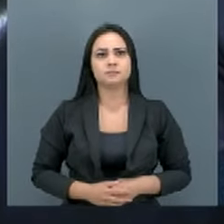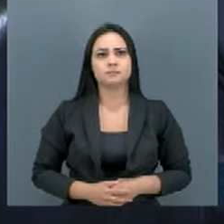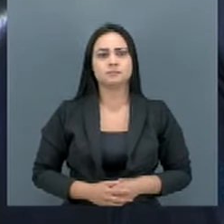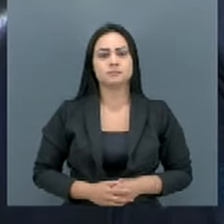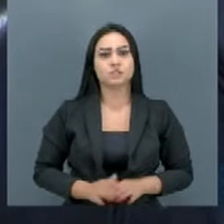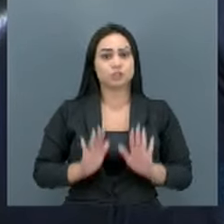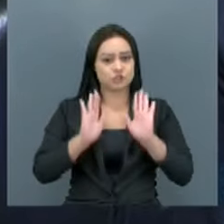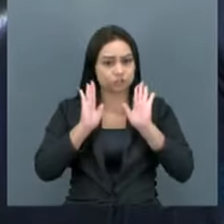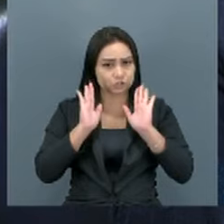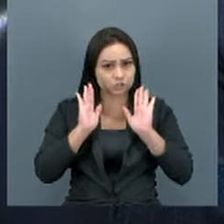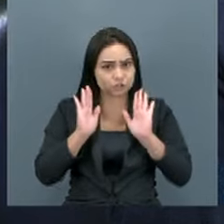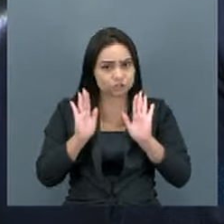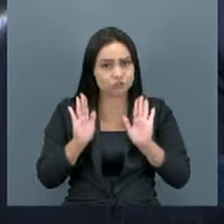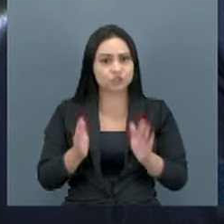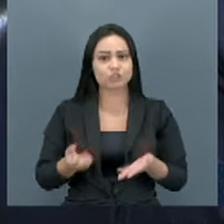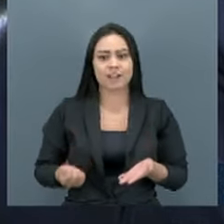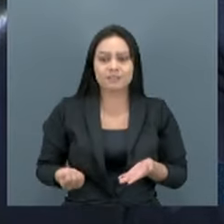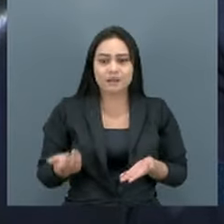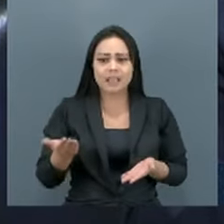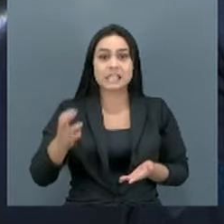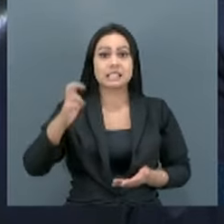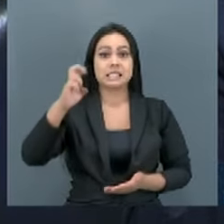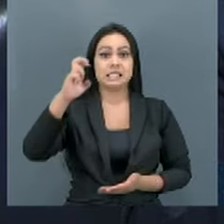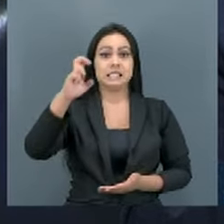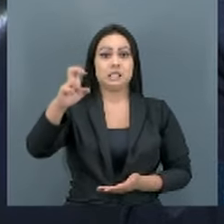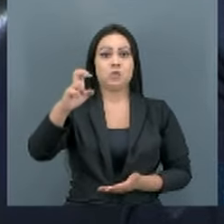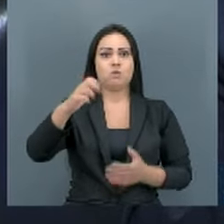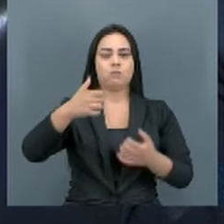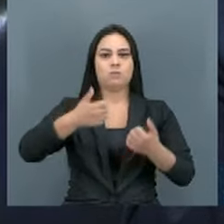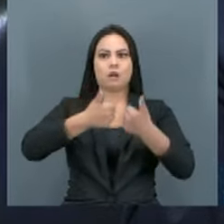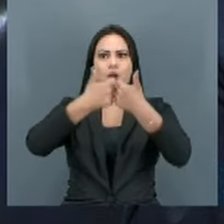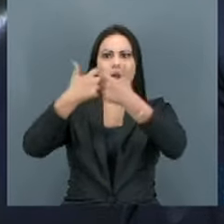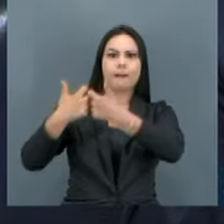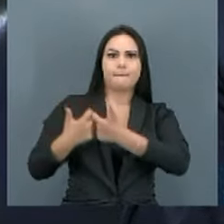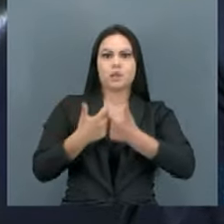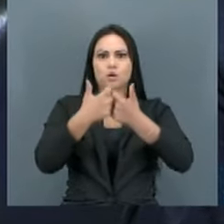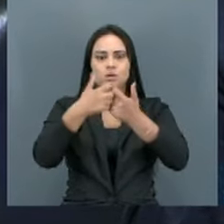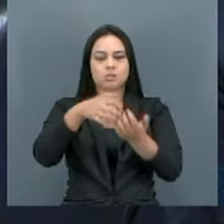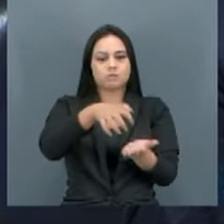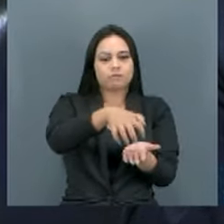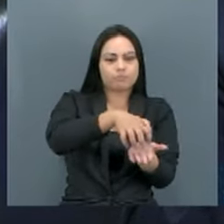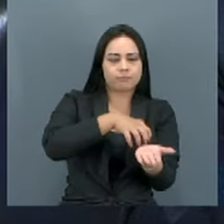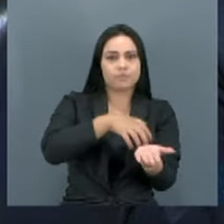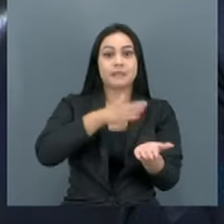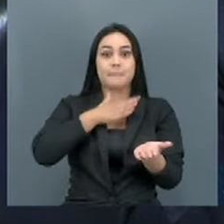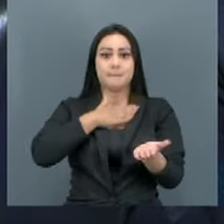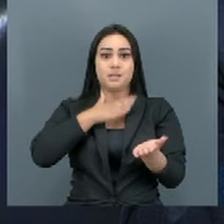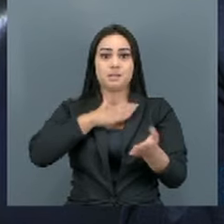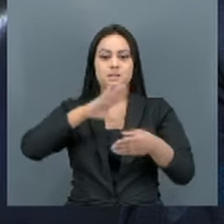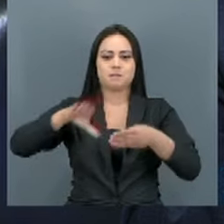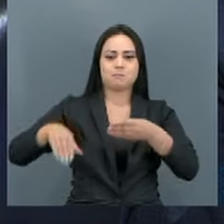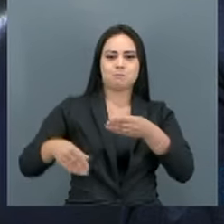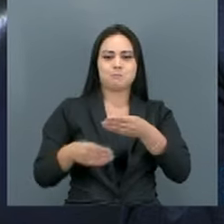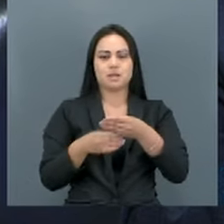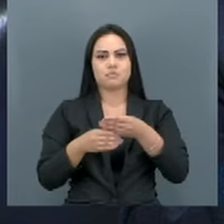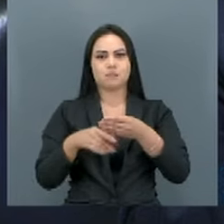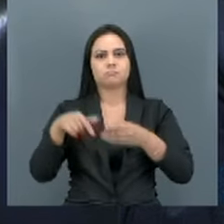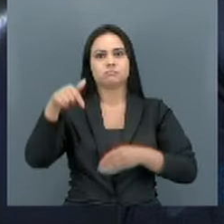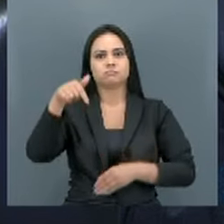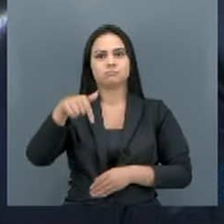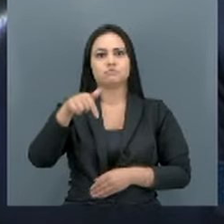Já entreguei 5 caminhões, através das minhas emendas parlamentares, para que eles